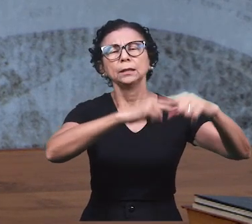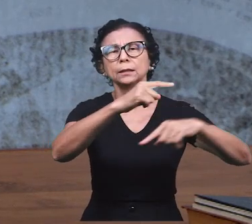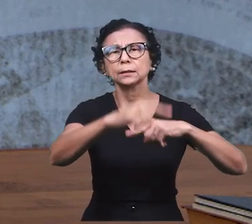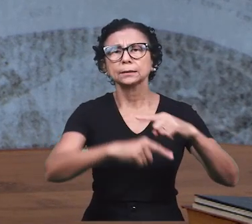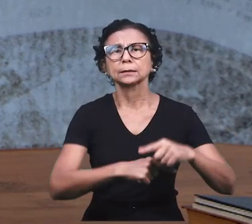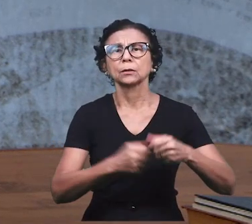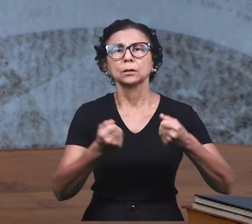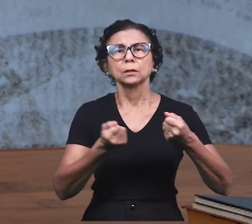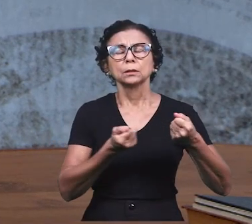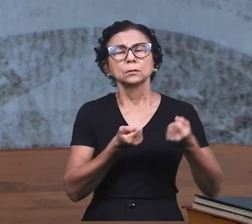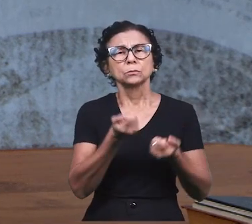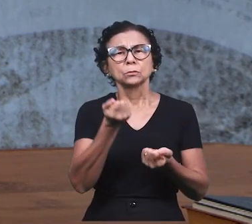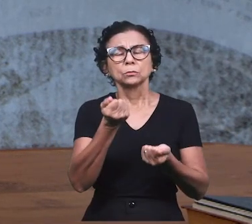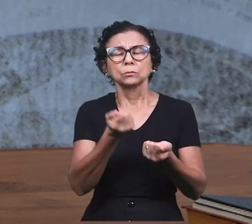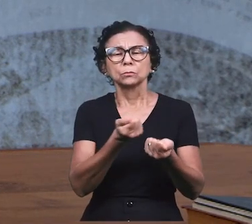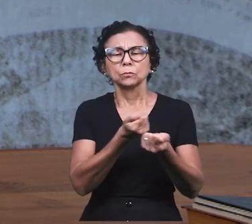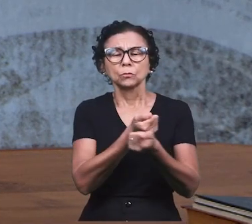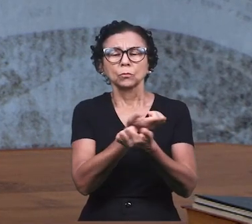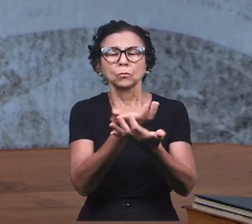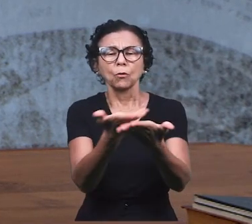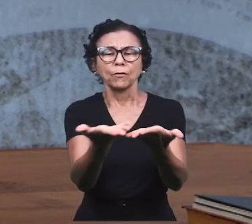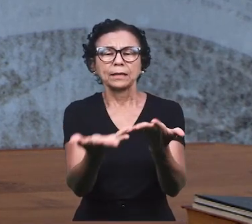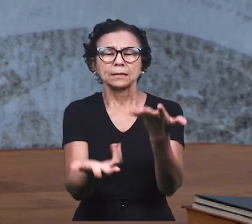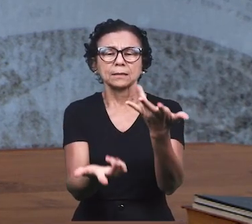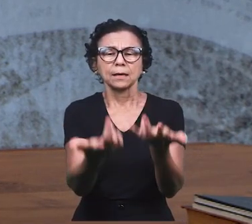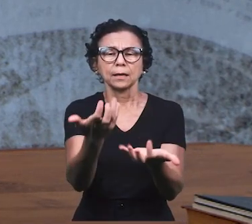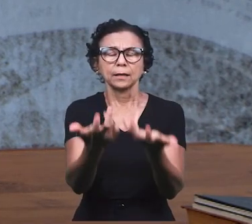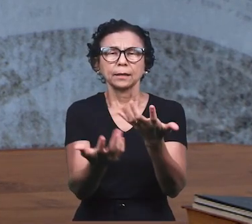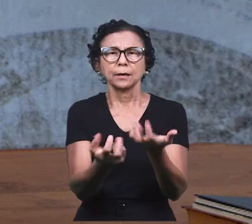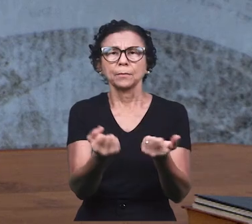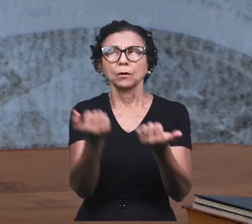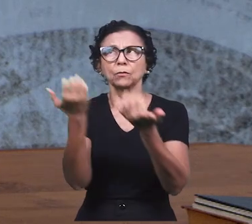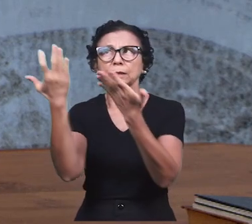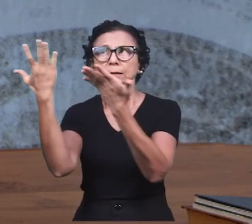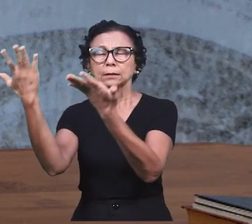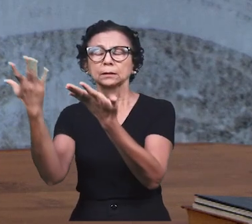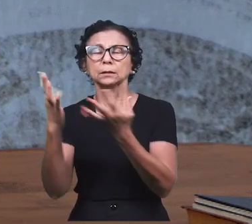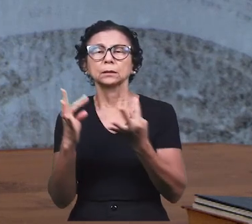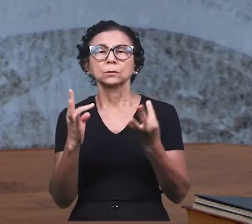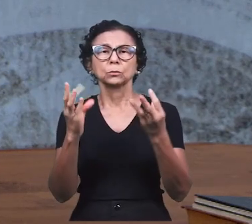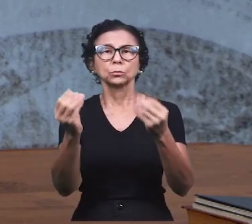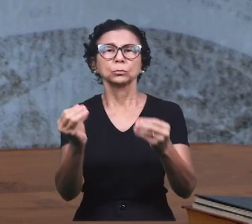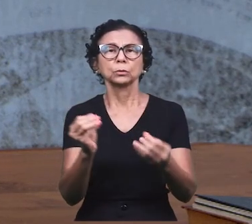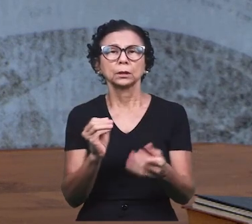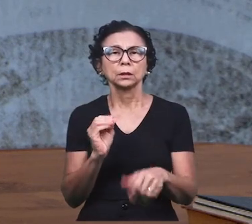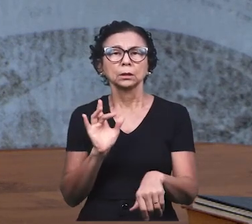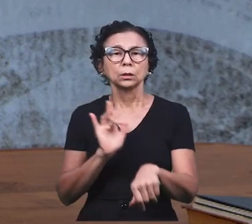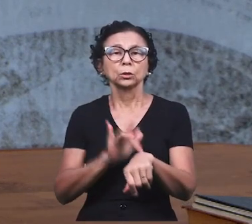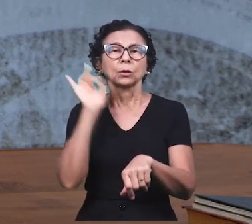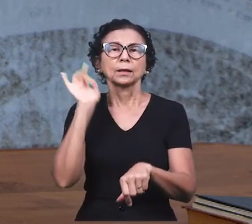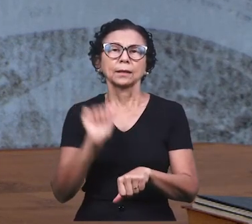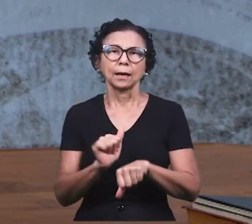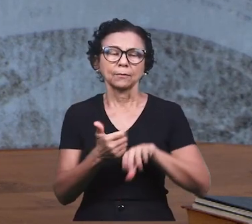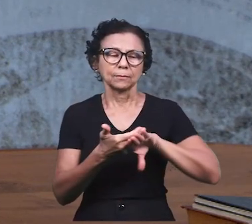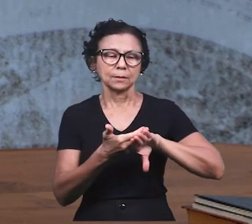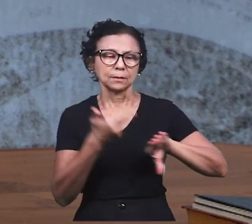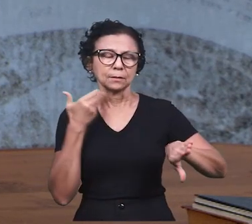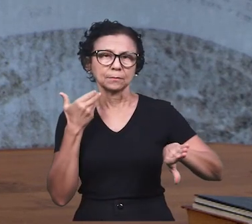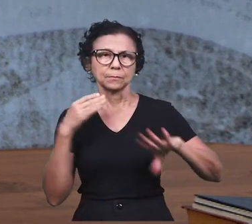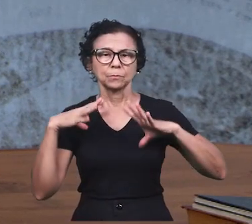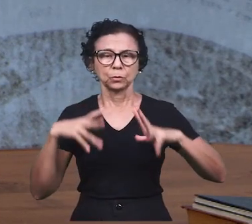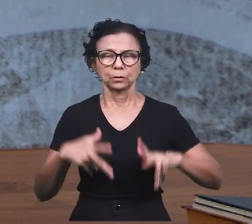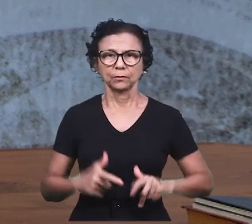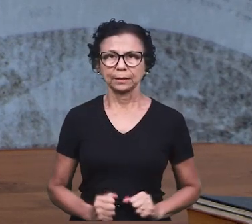Senhor. Tudo o que tocar nelas será santo. Falou mais o Senhor a